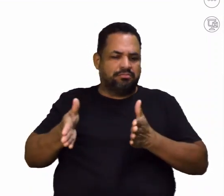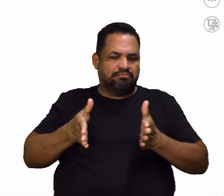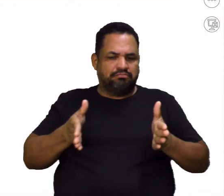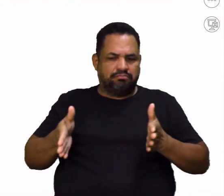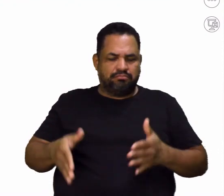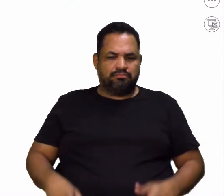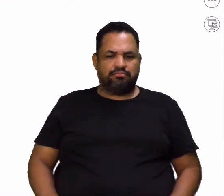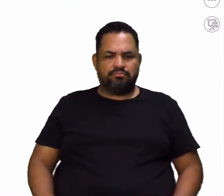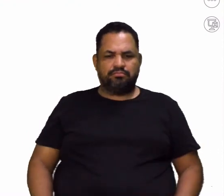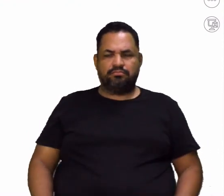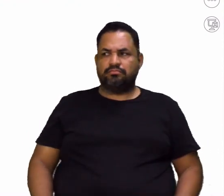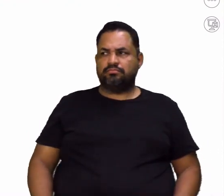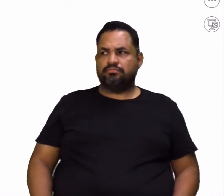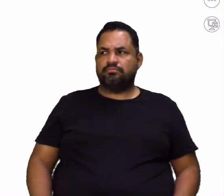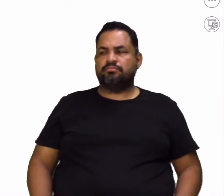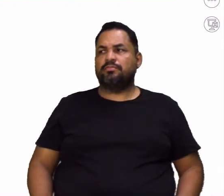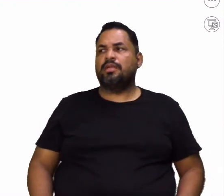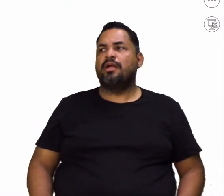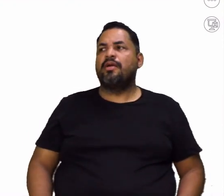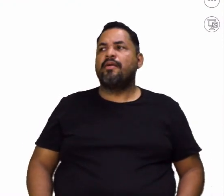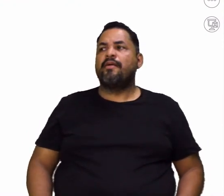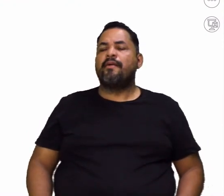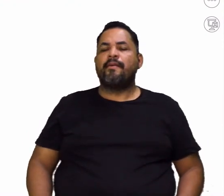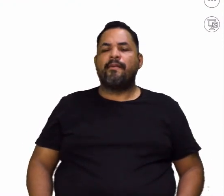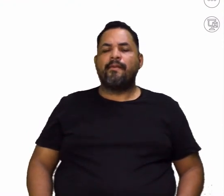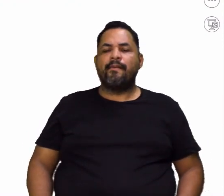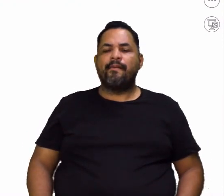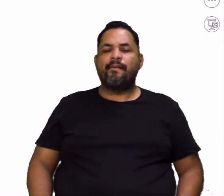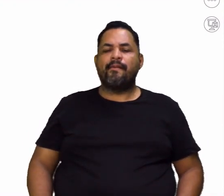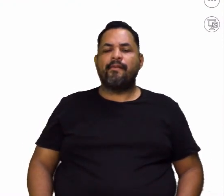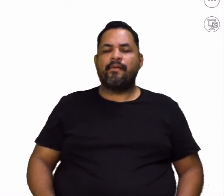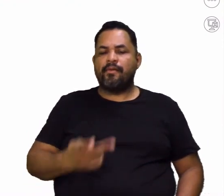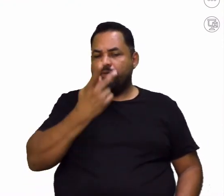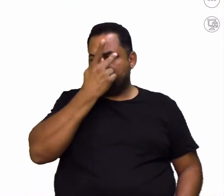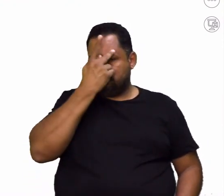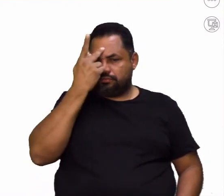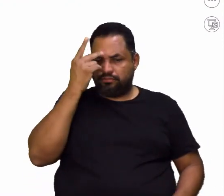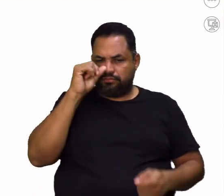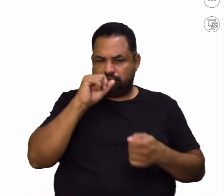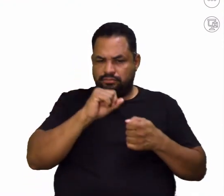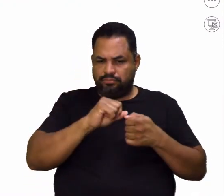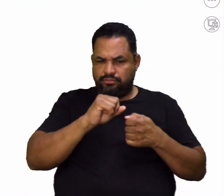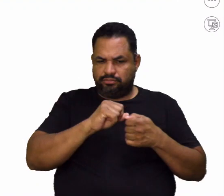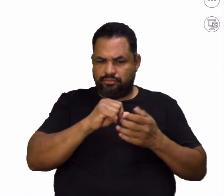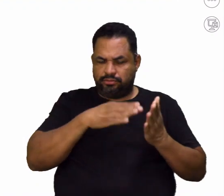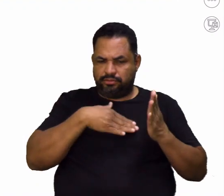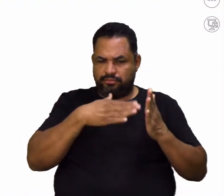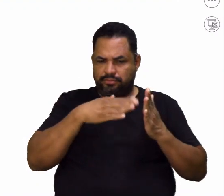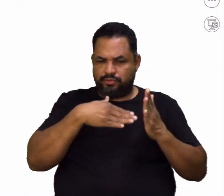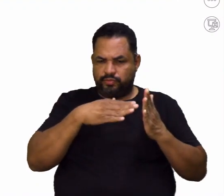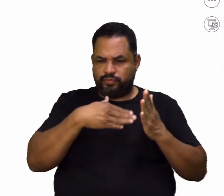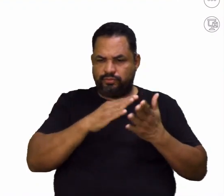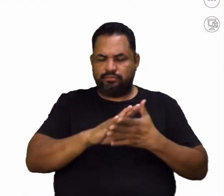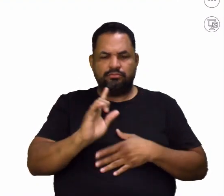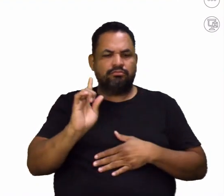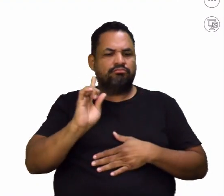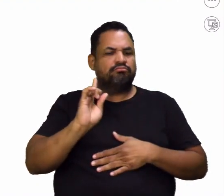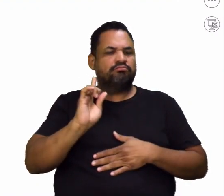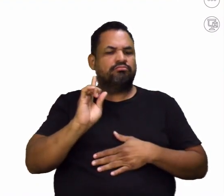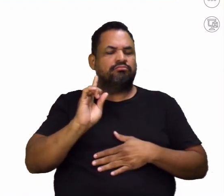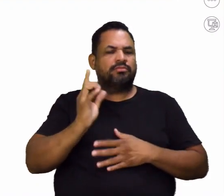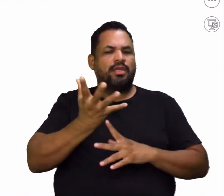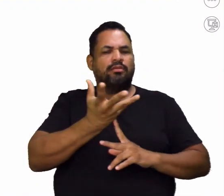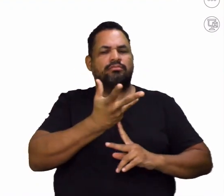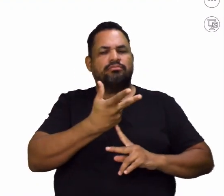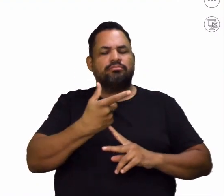que aqui que era as pessoas que fazem essa arte não era aquelas pessoas